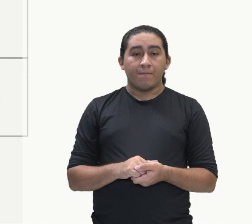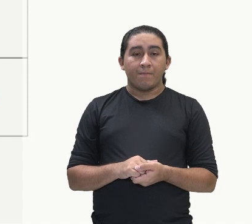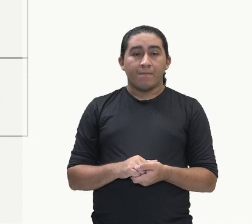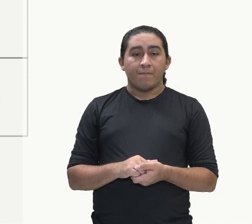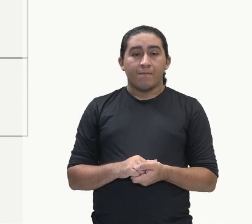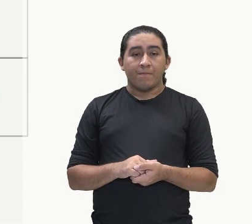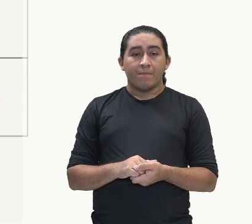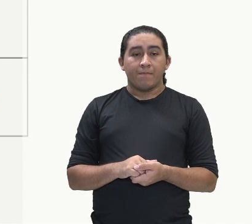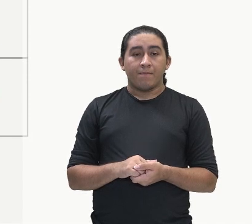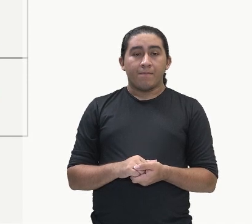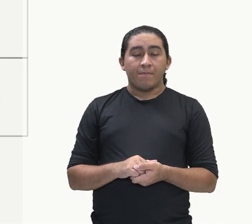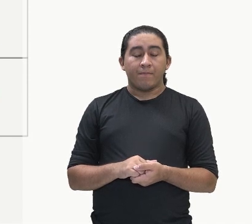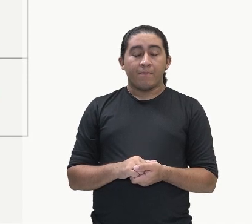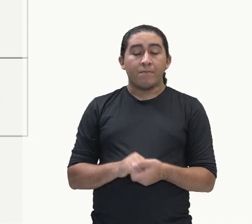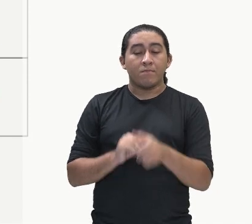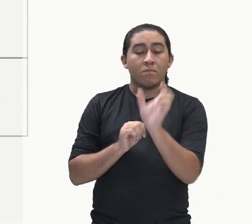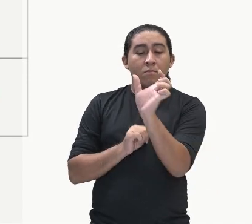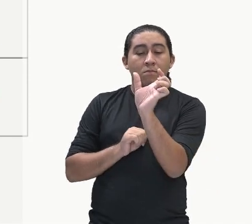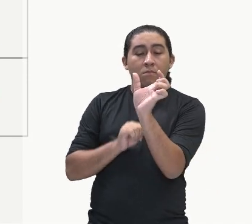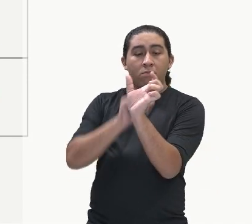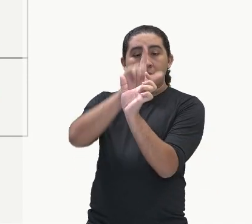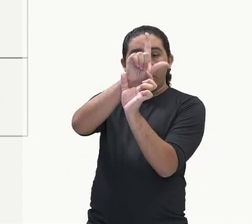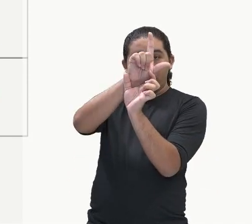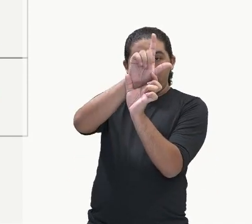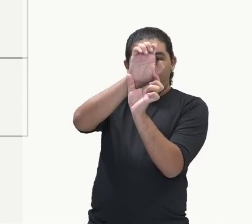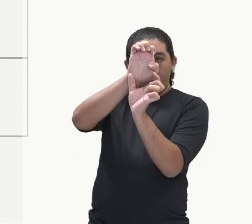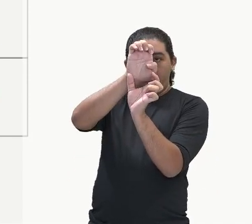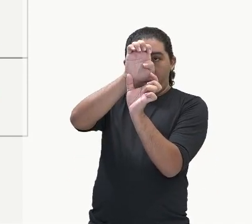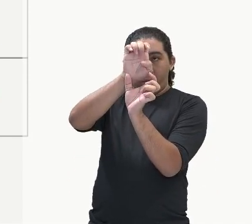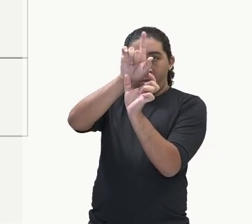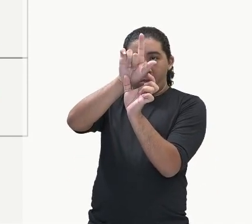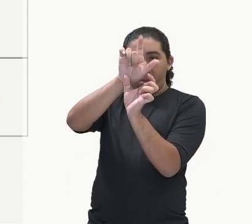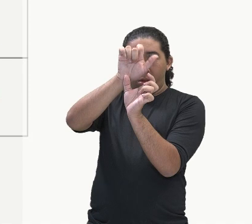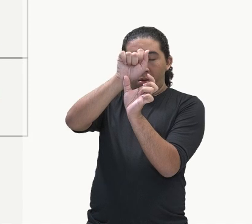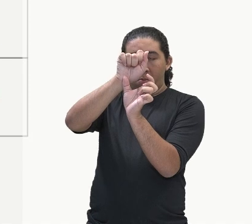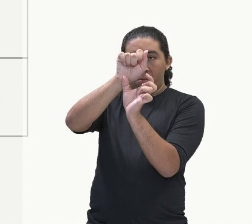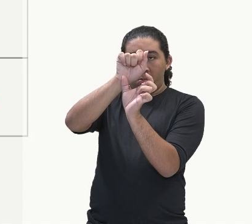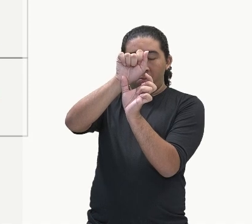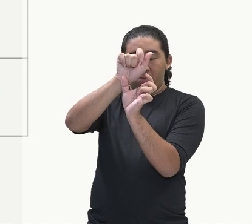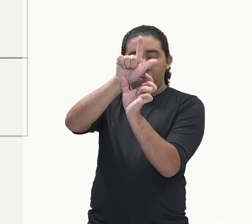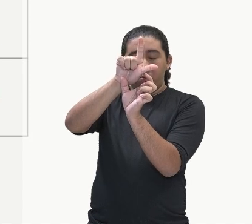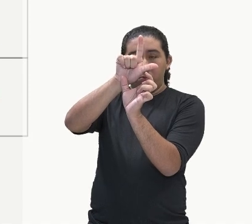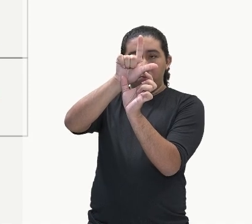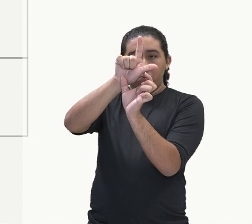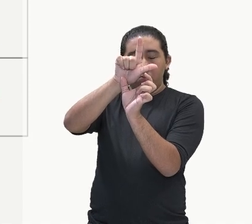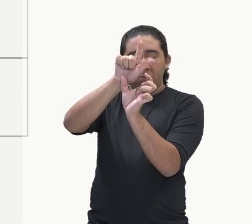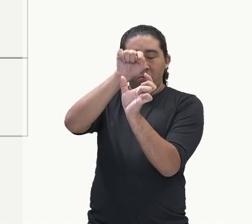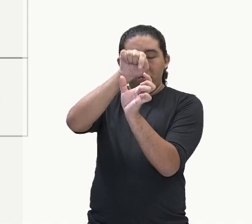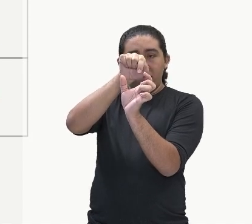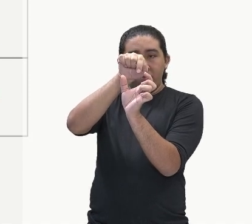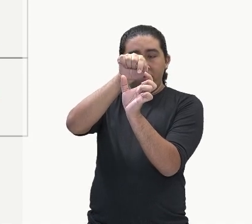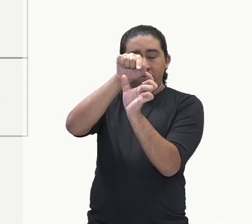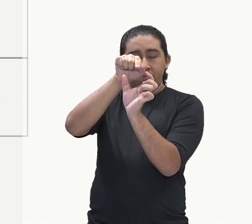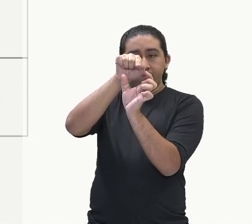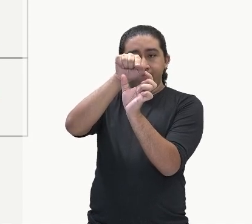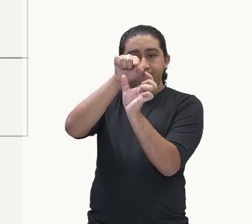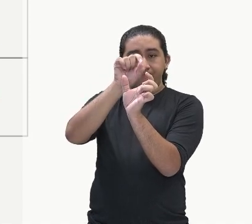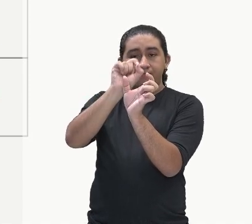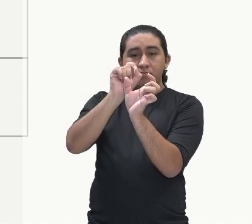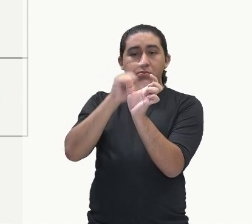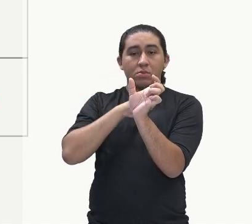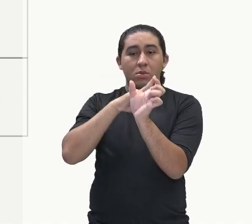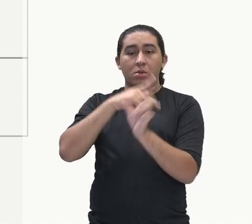legal. A palavra legal, acrescentei um prefixo. Por que é prefixo? Porque